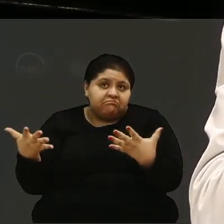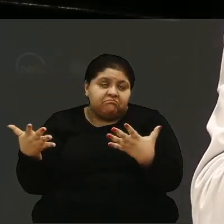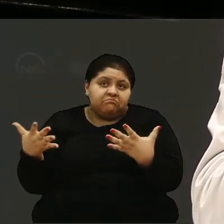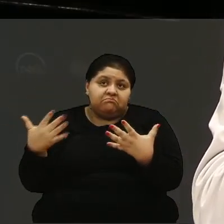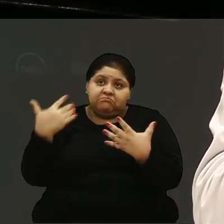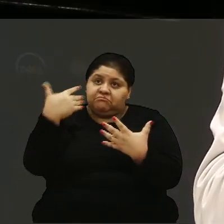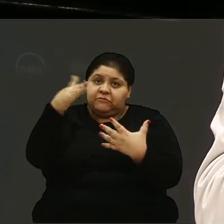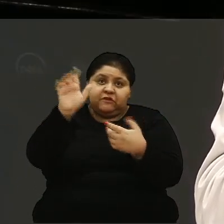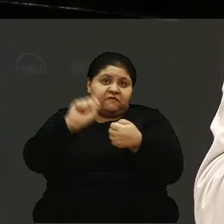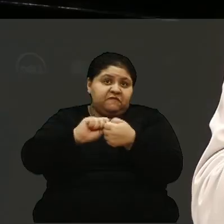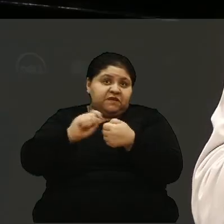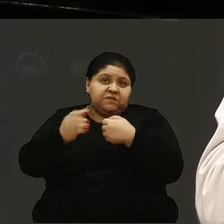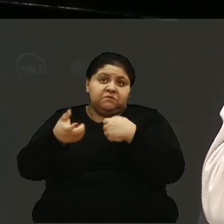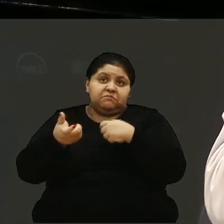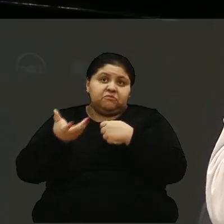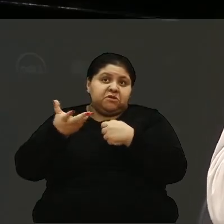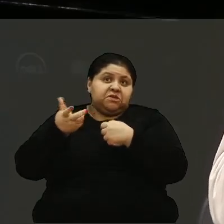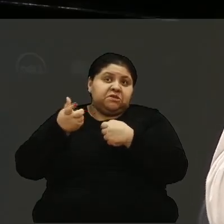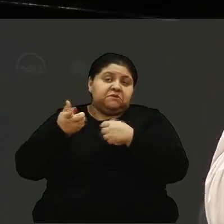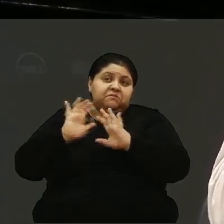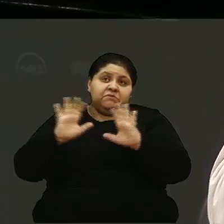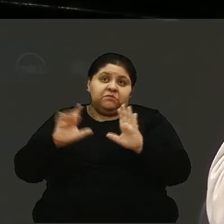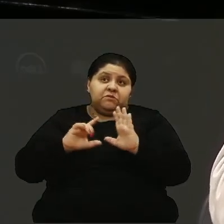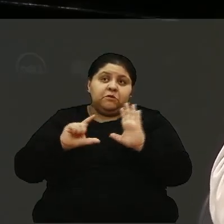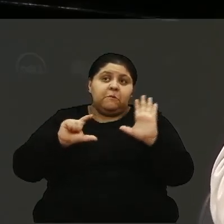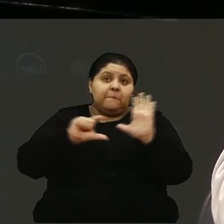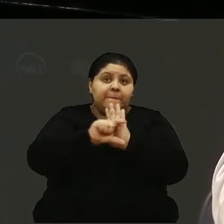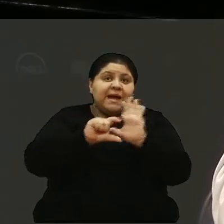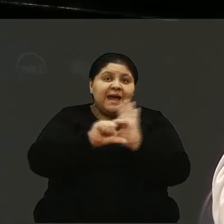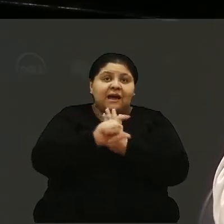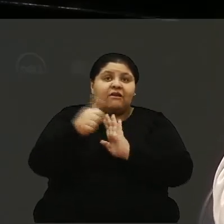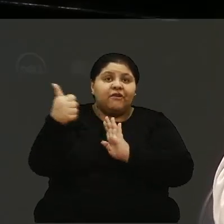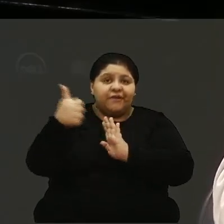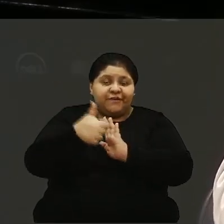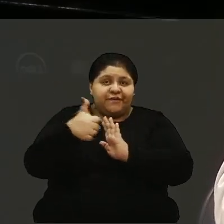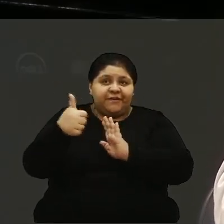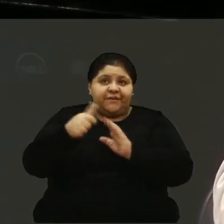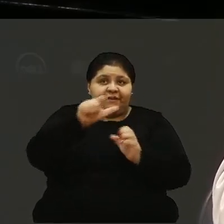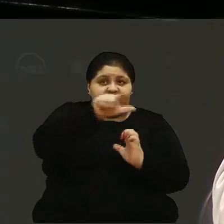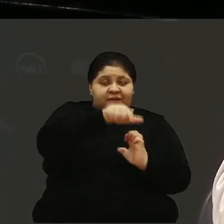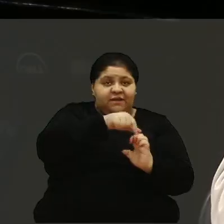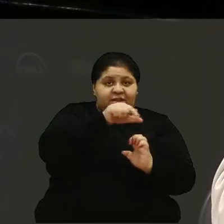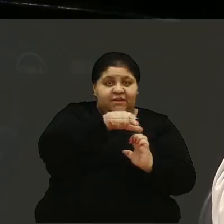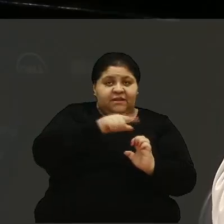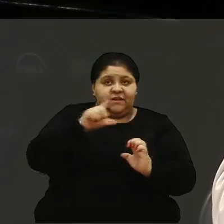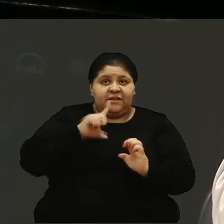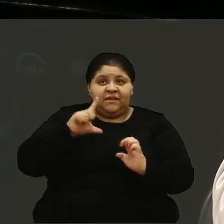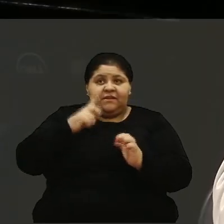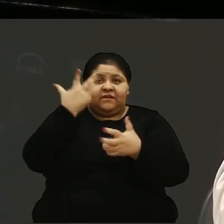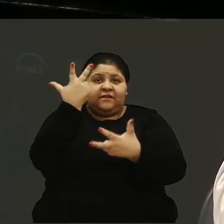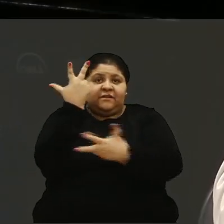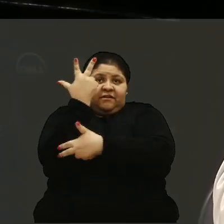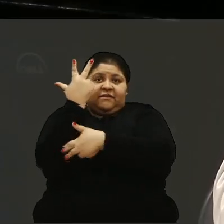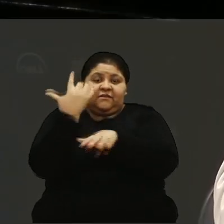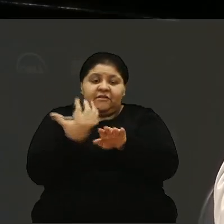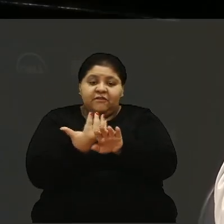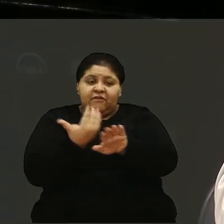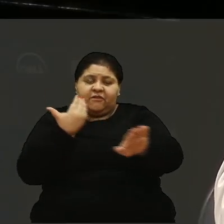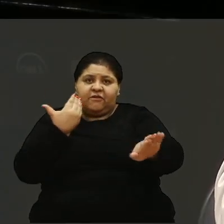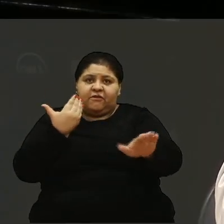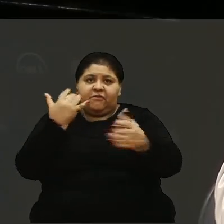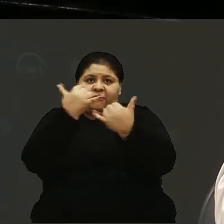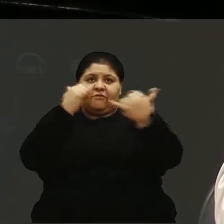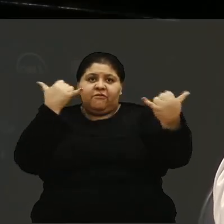vocês quiserem, né? Parágrafo 1º. A concessionária deverá realizar a poda de afastamento da rede de acordo com a